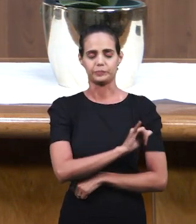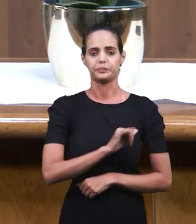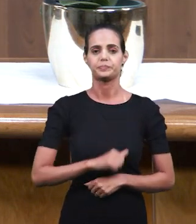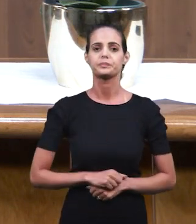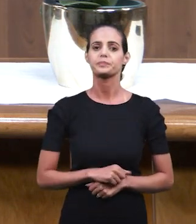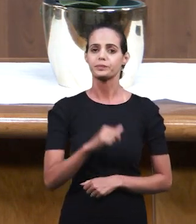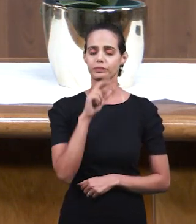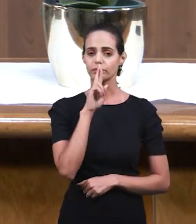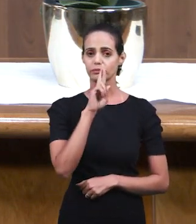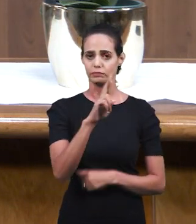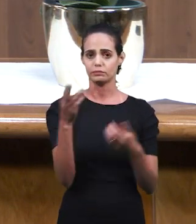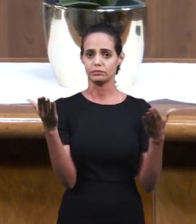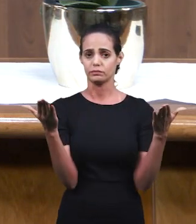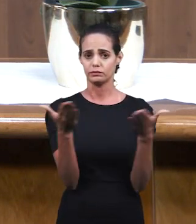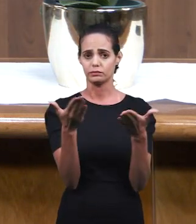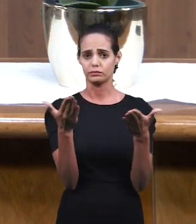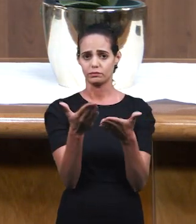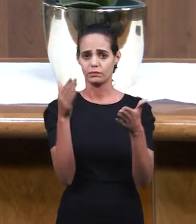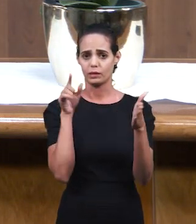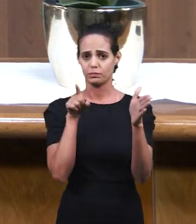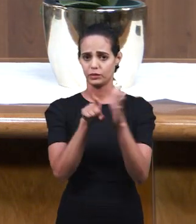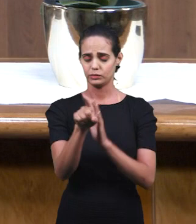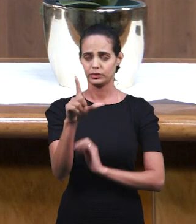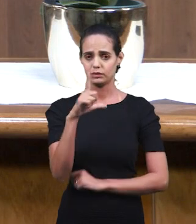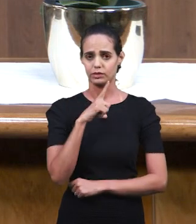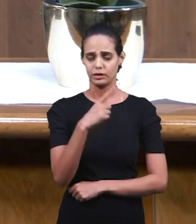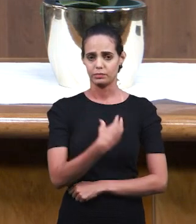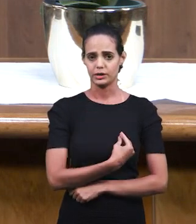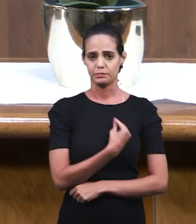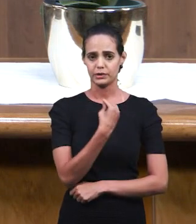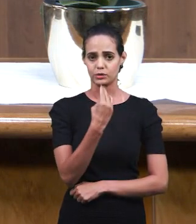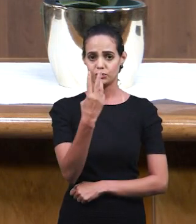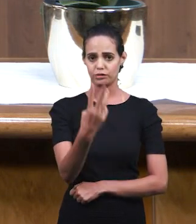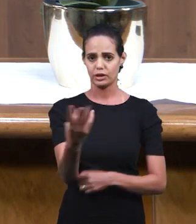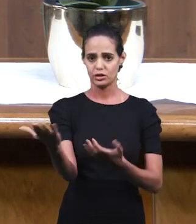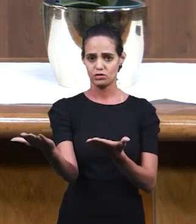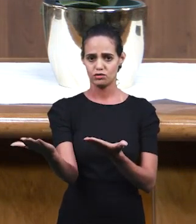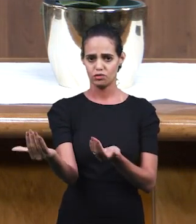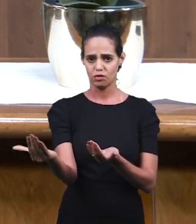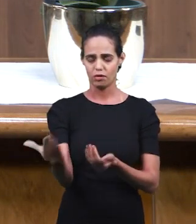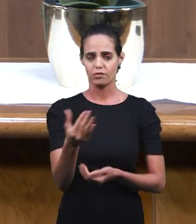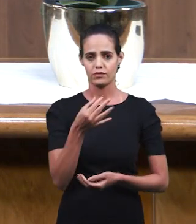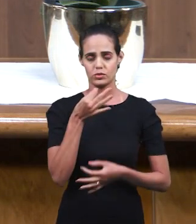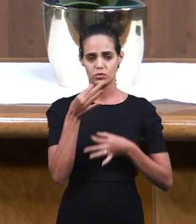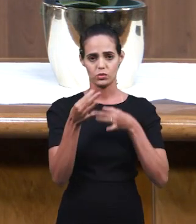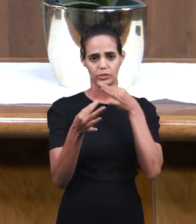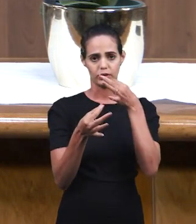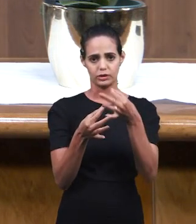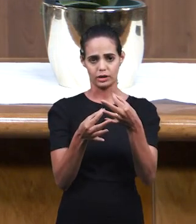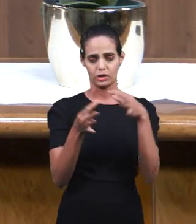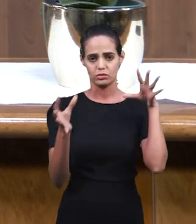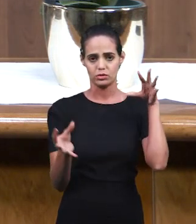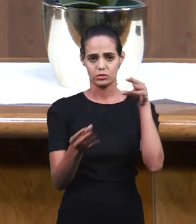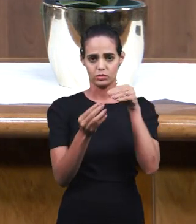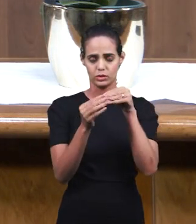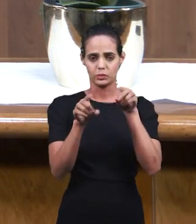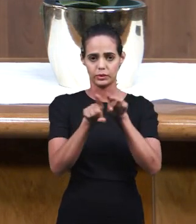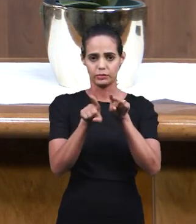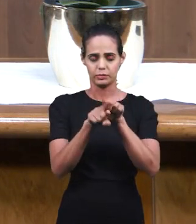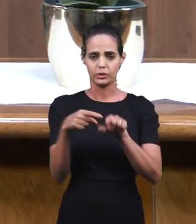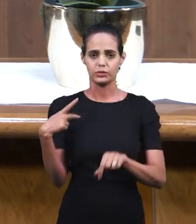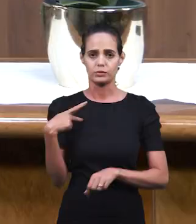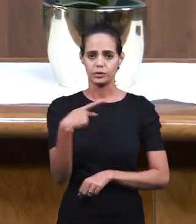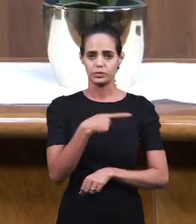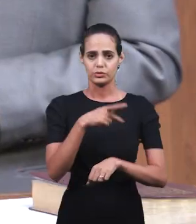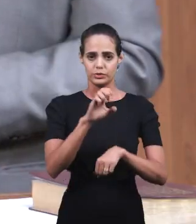essa pergunta que nós vamos ler agora, nós temos a participação aqui de 3 jovens e os comentários, a conclusão também de um pastor do Rio